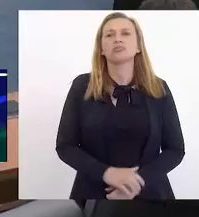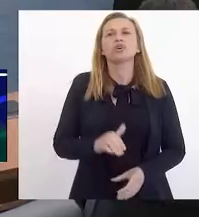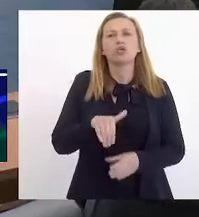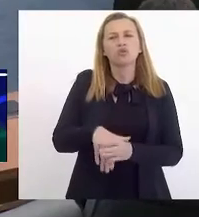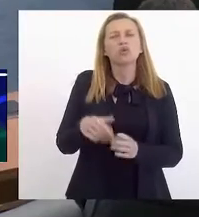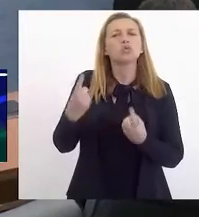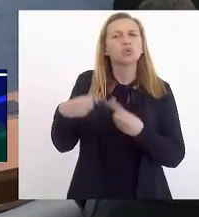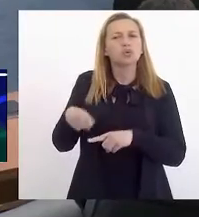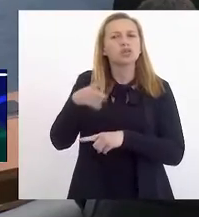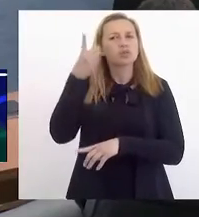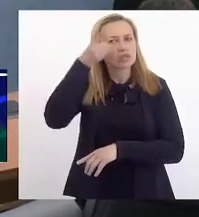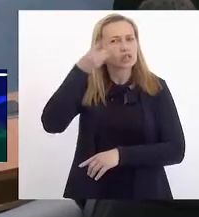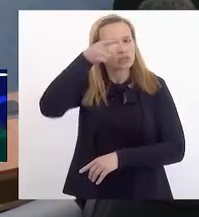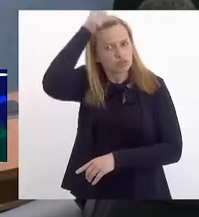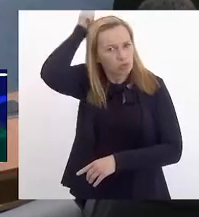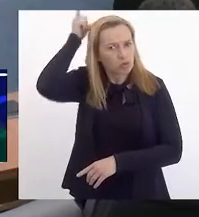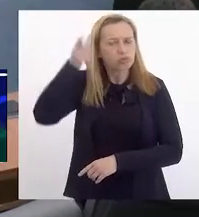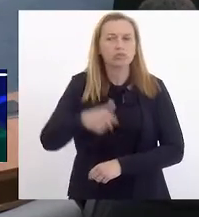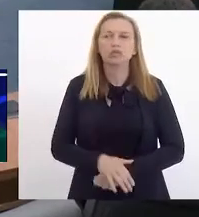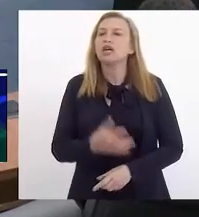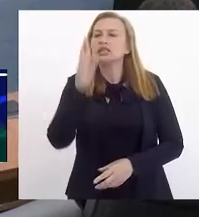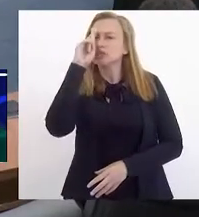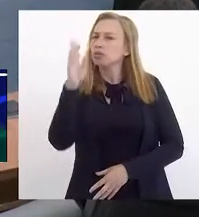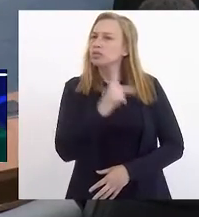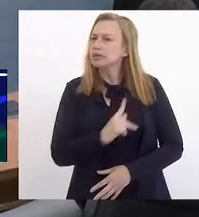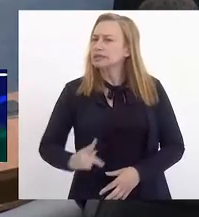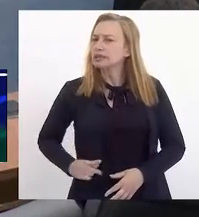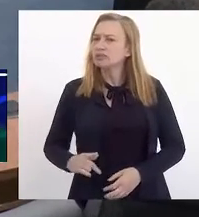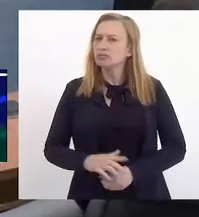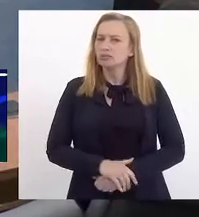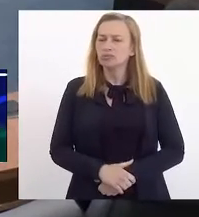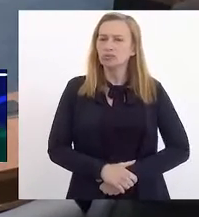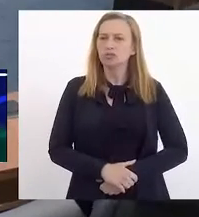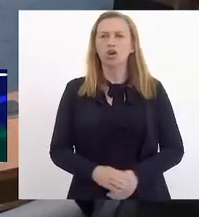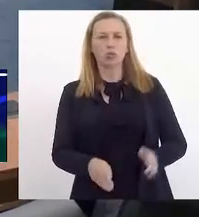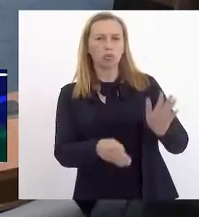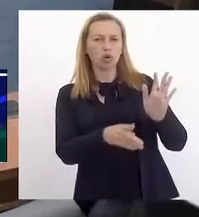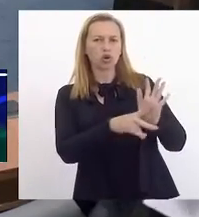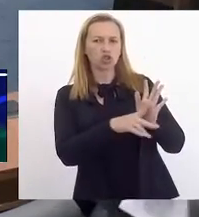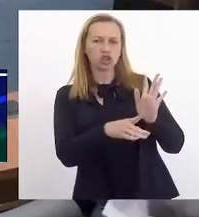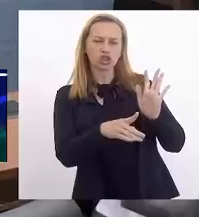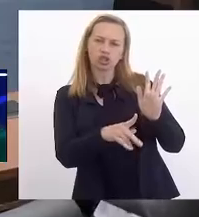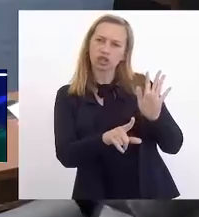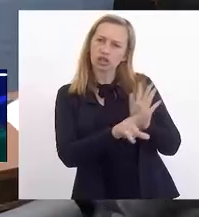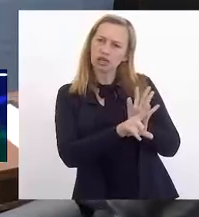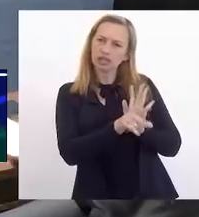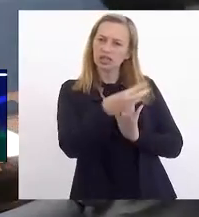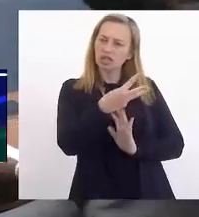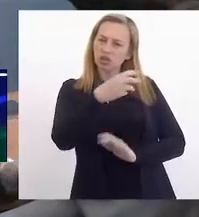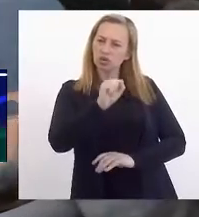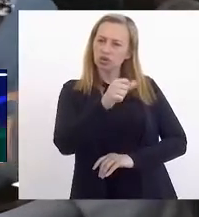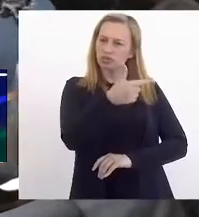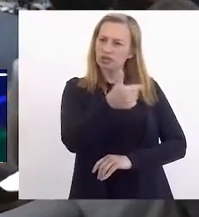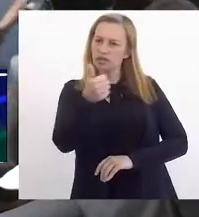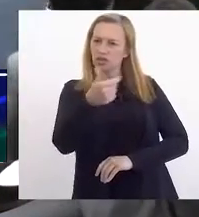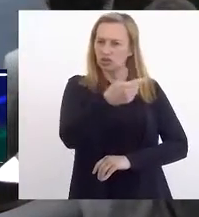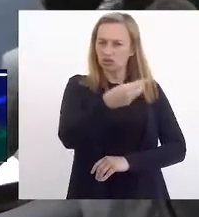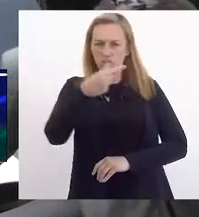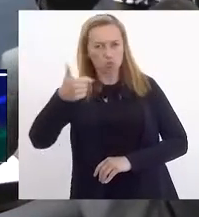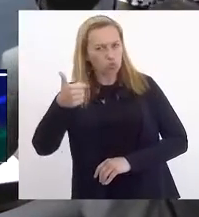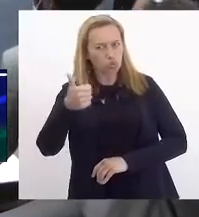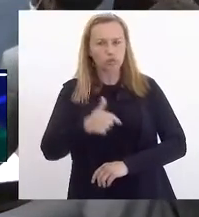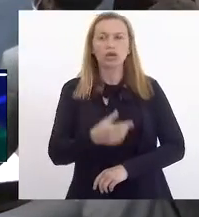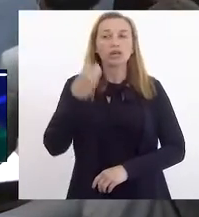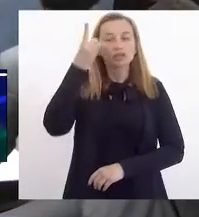Voto divergente, deputado Luiz Paulo. Senhor presidente, projeto de lei 3826 de 21,